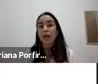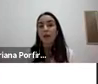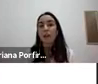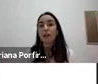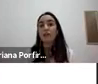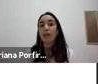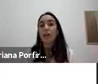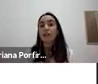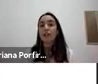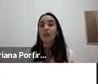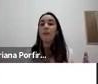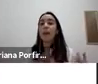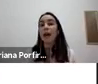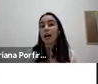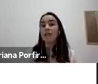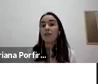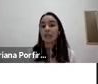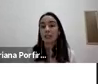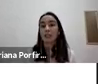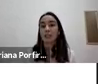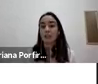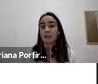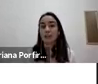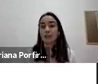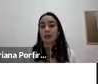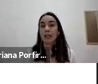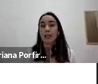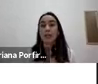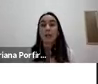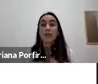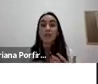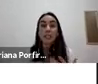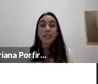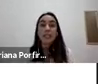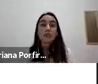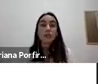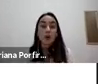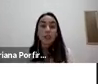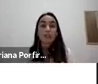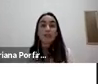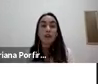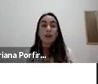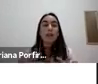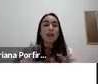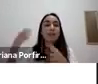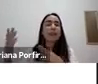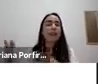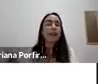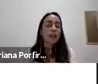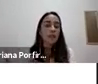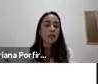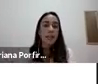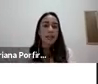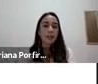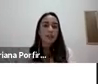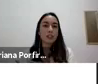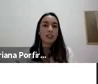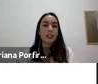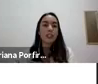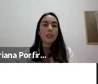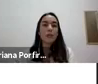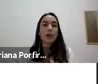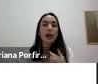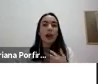sucção é uma atividade que prepara a fala da criança e previne questões que vão aparecer lá na